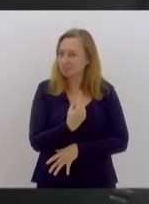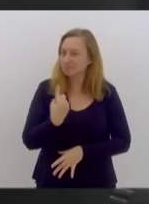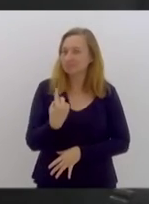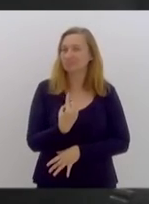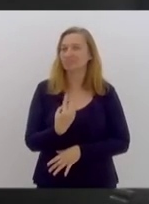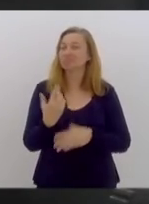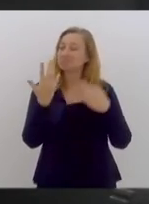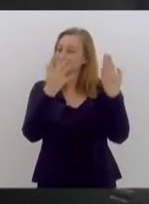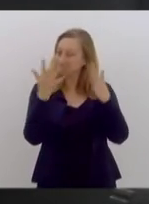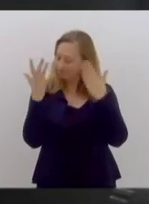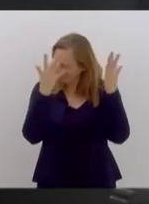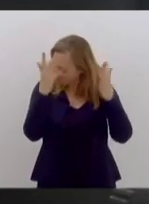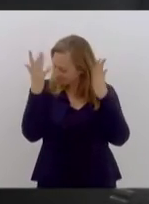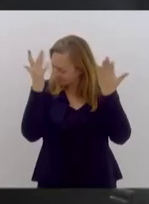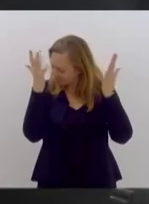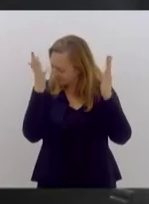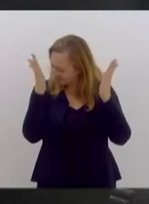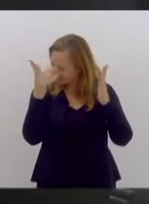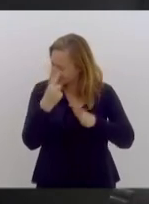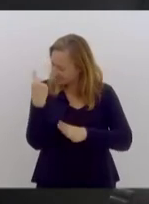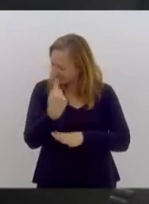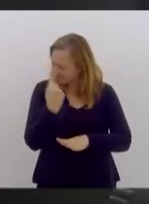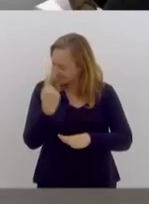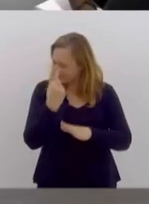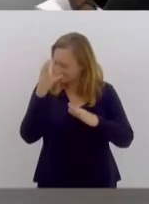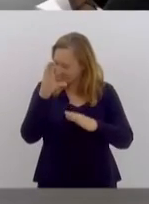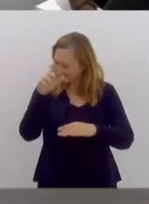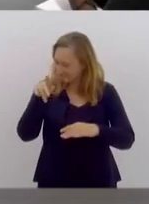estamos de parabéns uma massagem para CTI